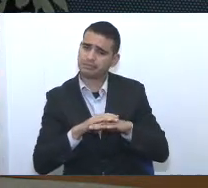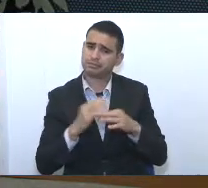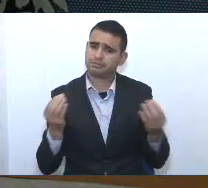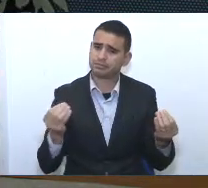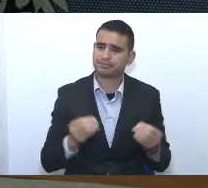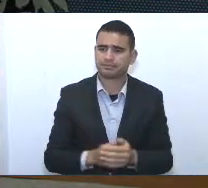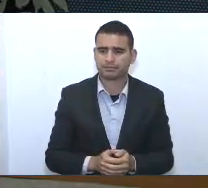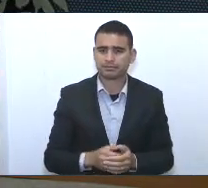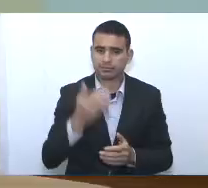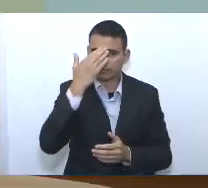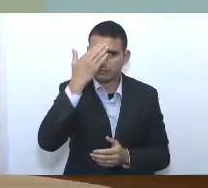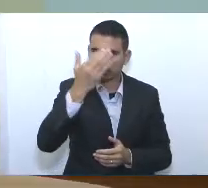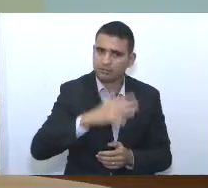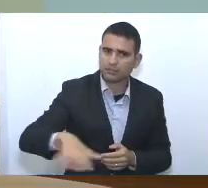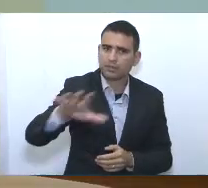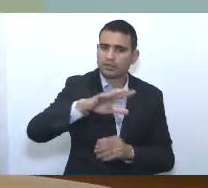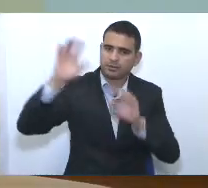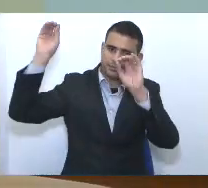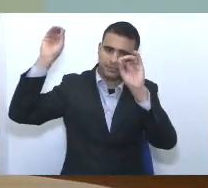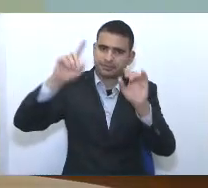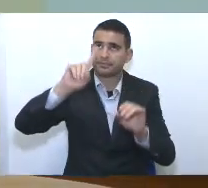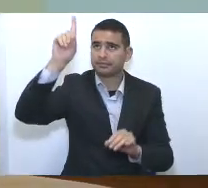só isso aí. Obrigado e Deus abençoe a todos aí.